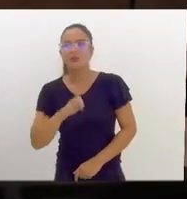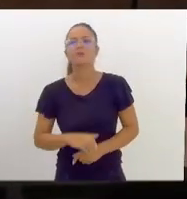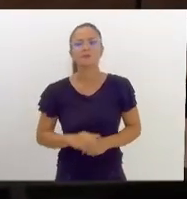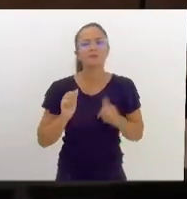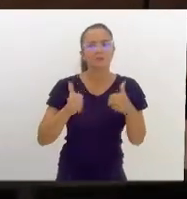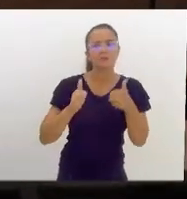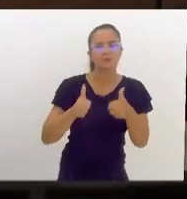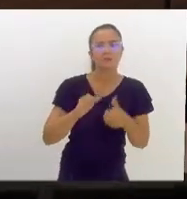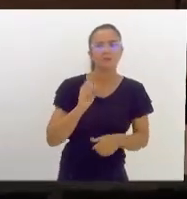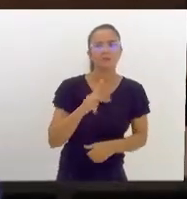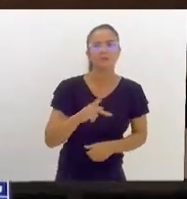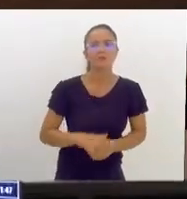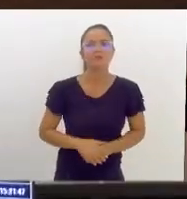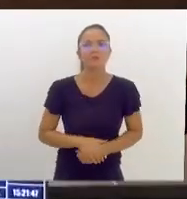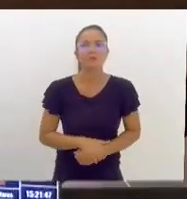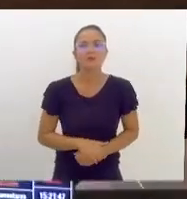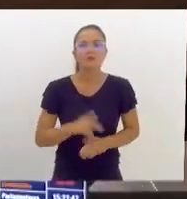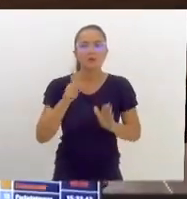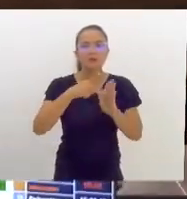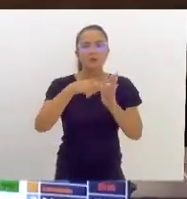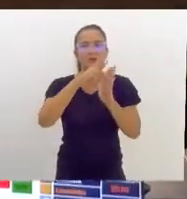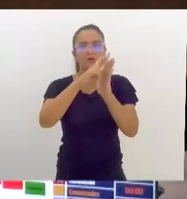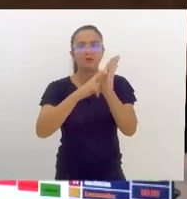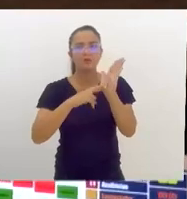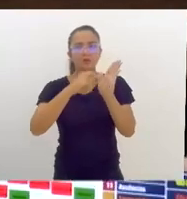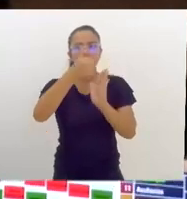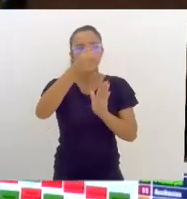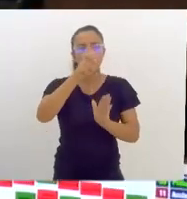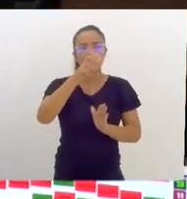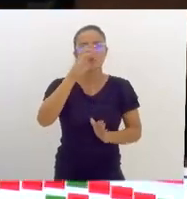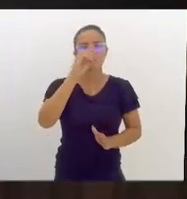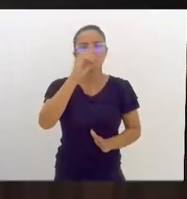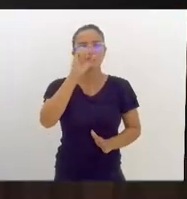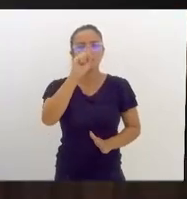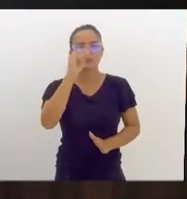Anuncio o projeto de resolução número 1508 de 22,